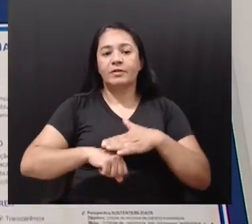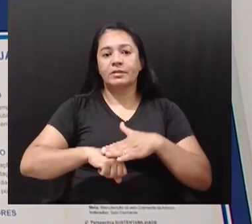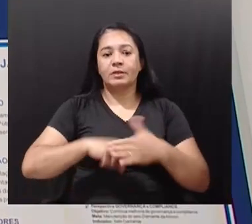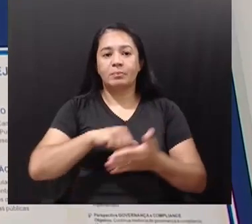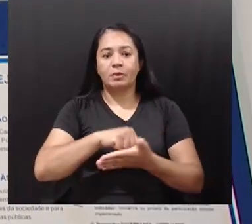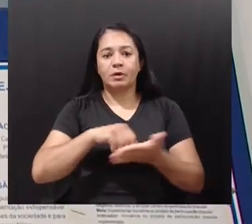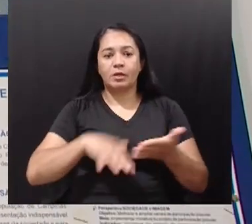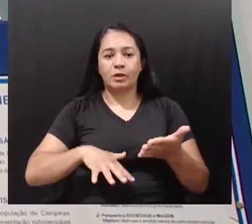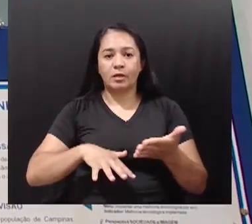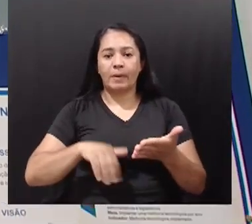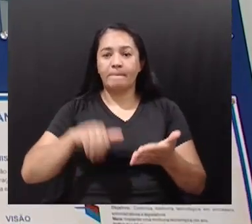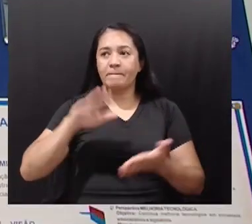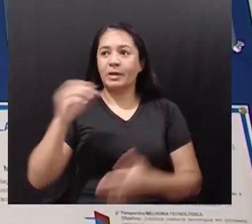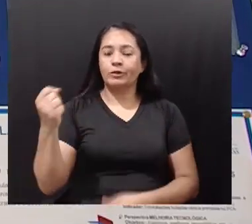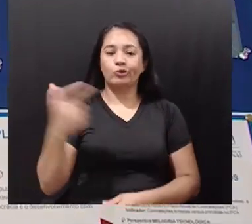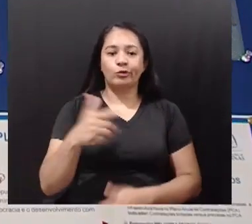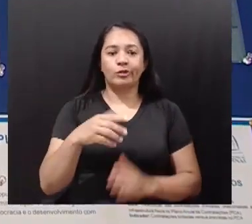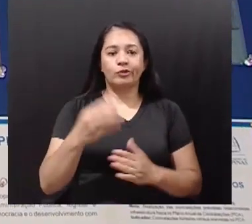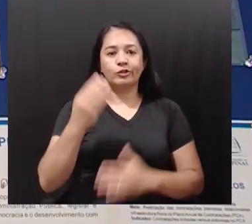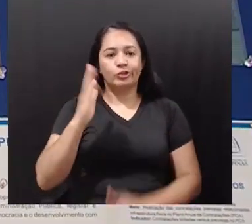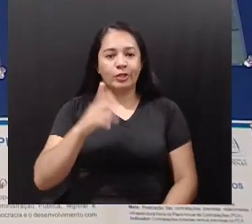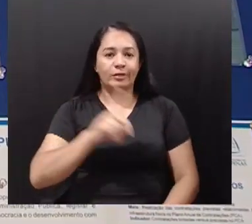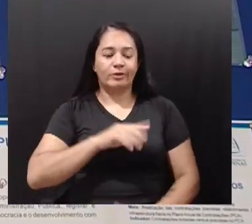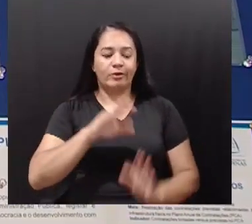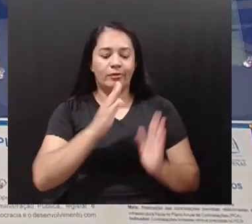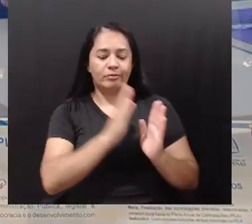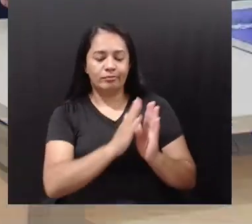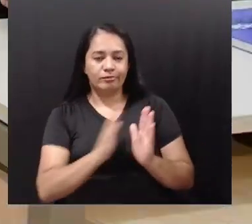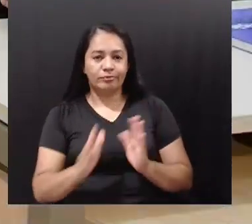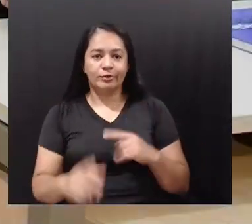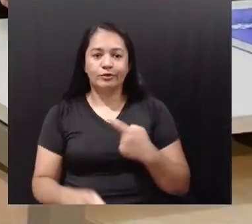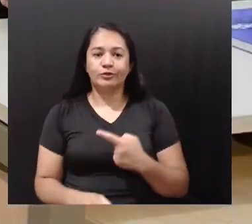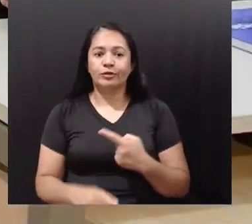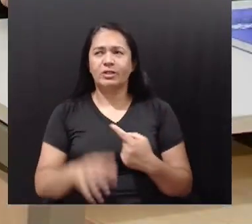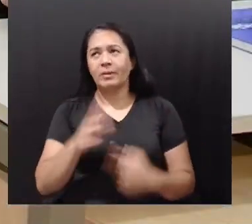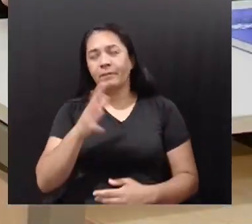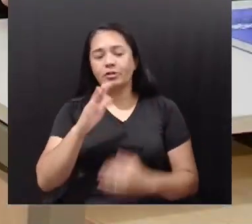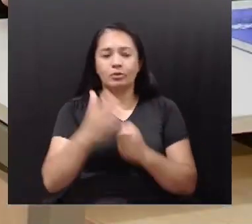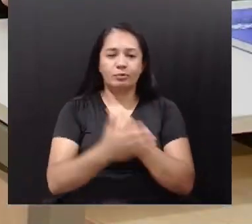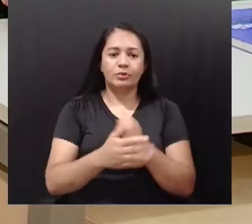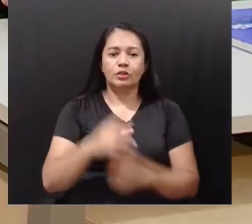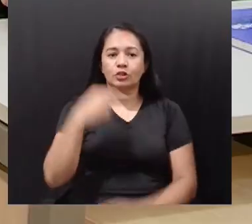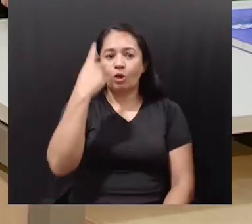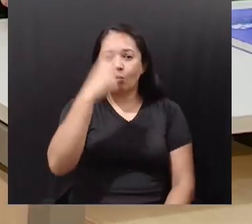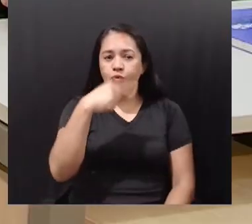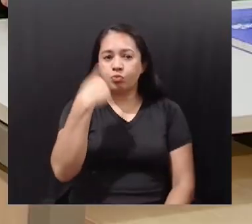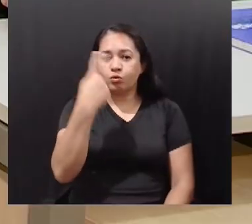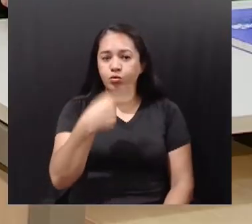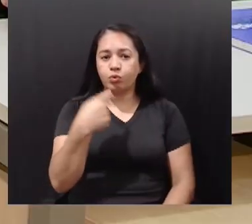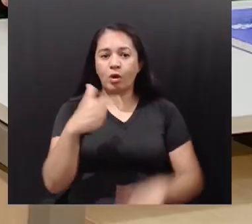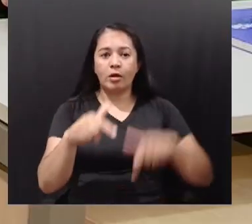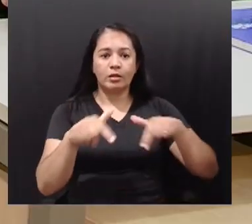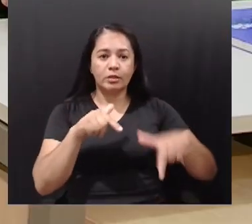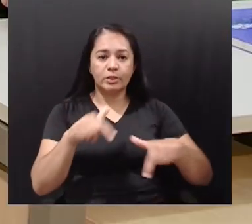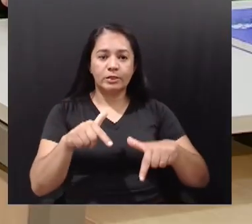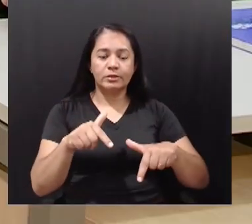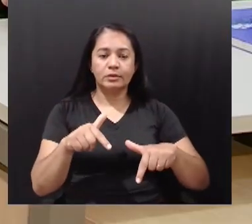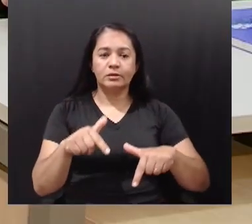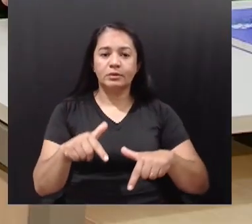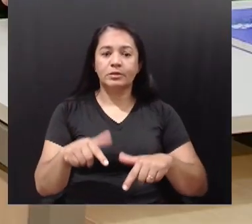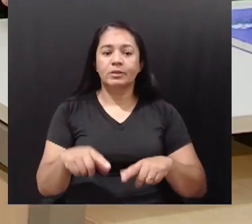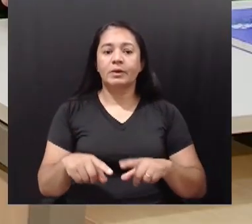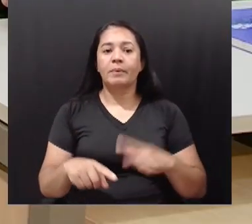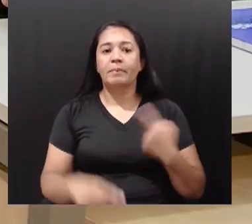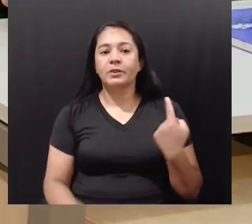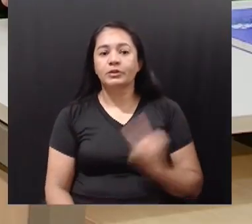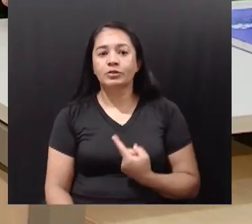plano, é muito comum. Então, por exemplo, às vezes a gente faz uma estimativa de horas de força de trabalho aqui no setor, né, e para poder mensurar a quantidade